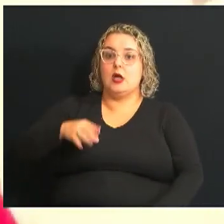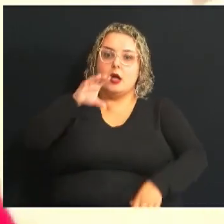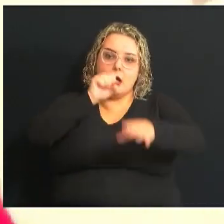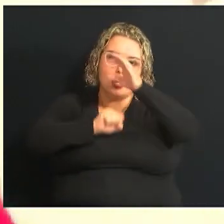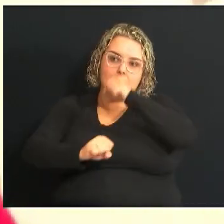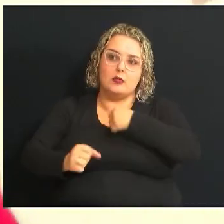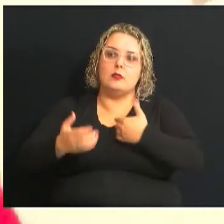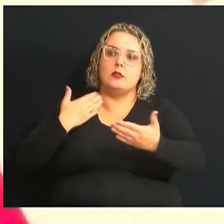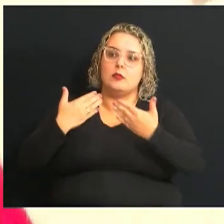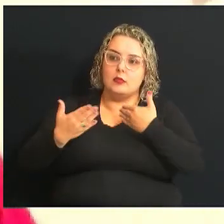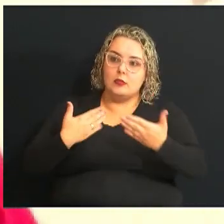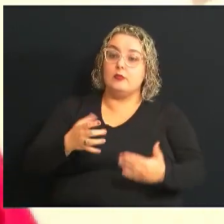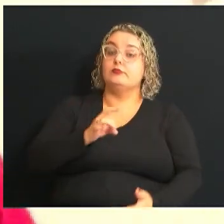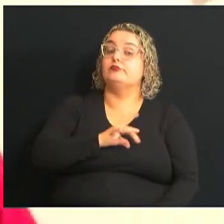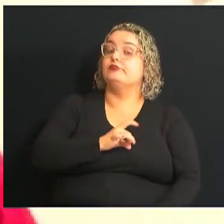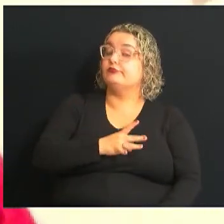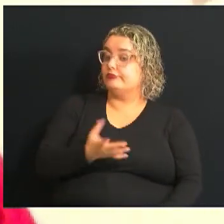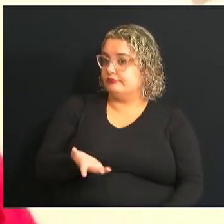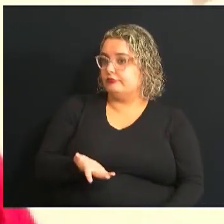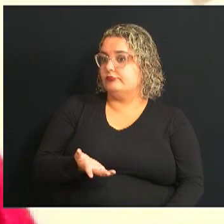dialogar com o medo.